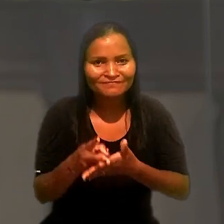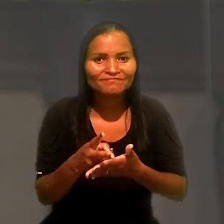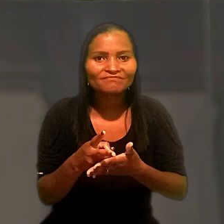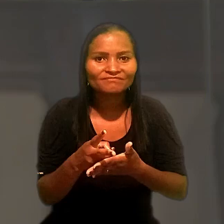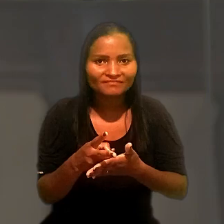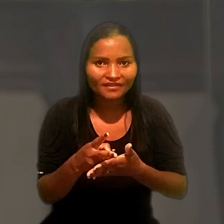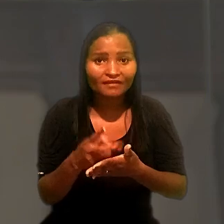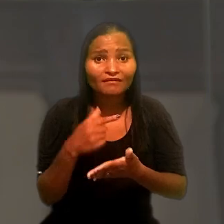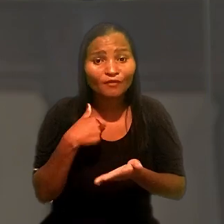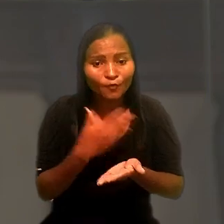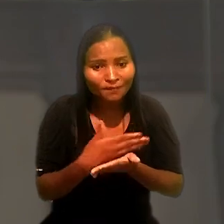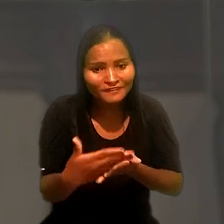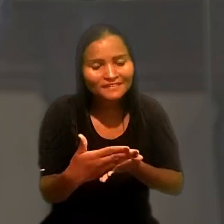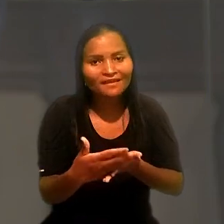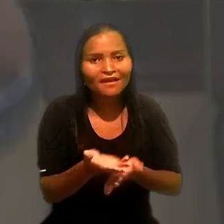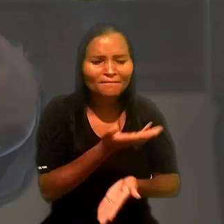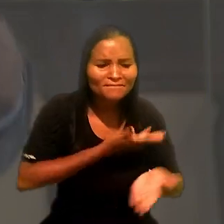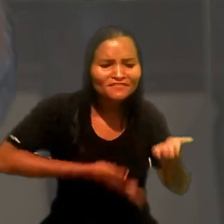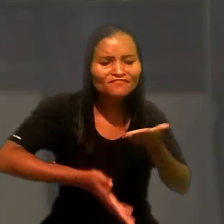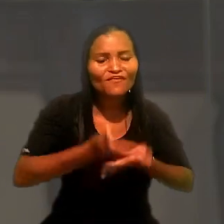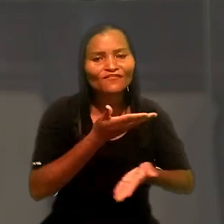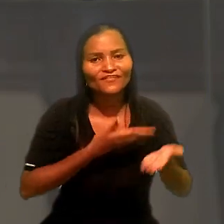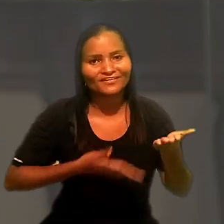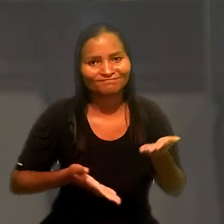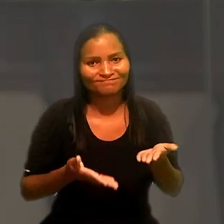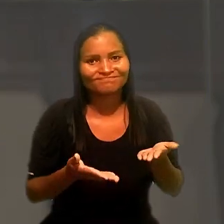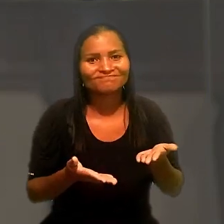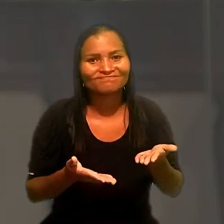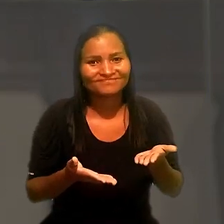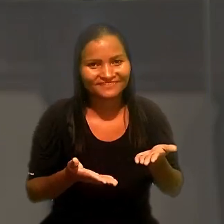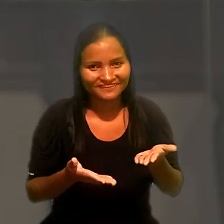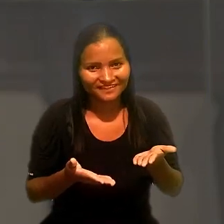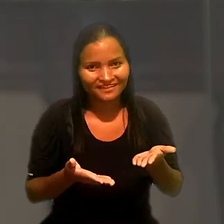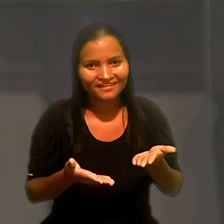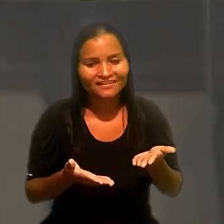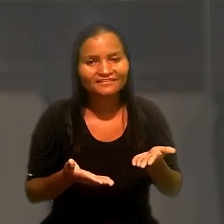efetivamente, passei a me envolver de forma